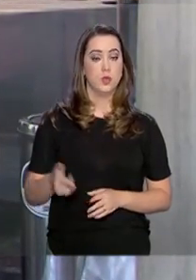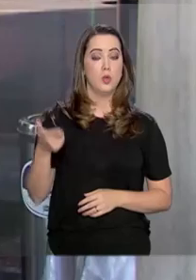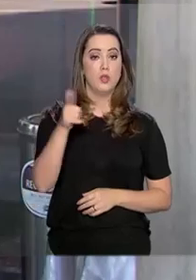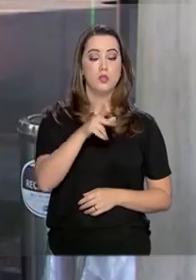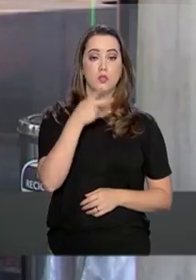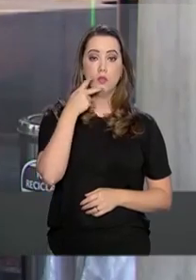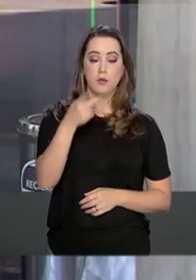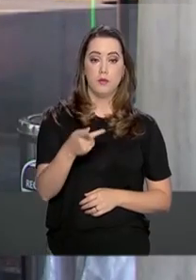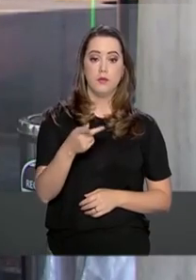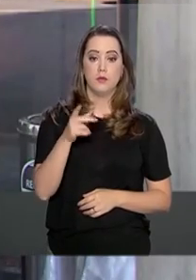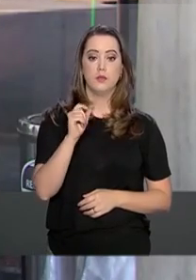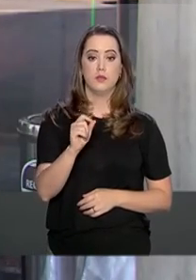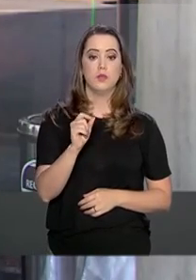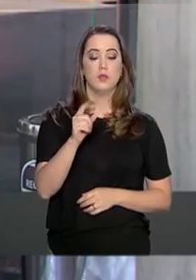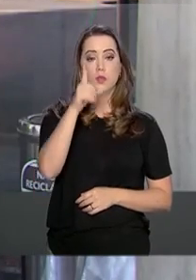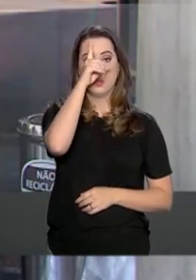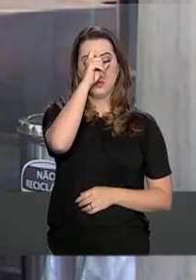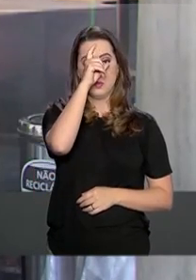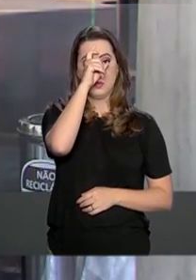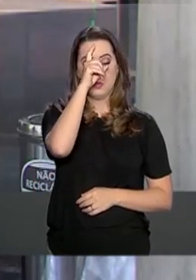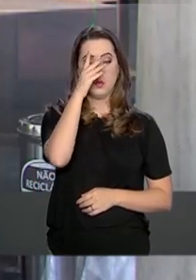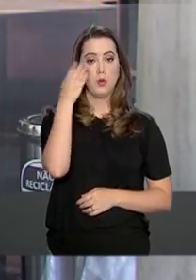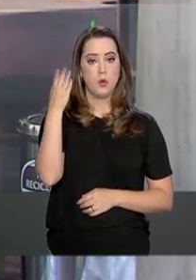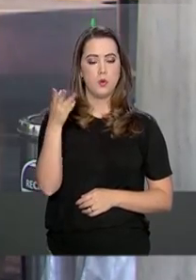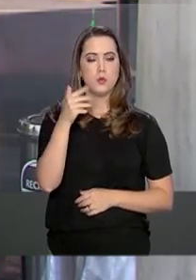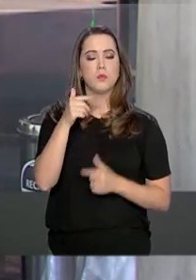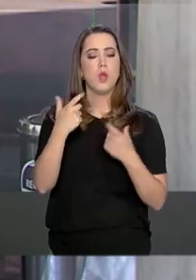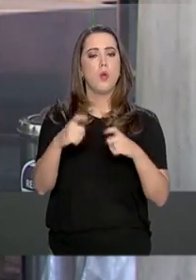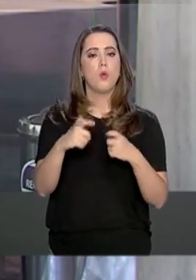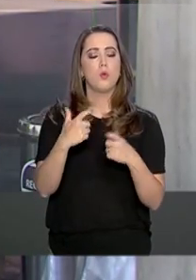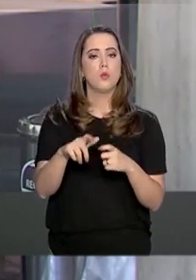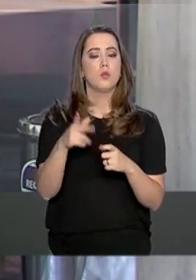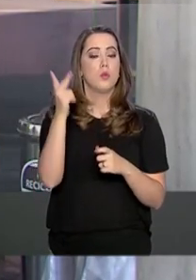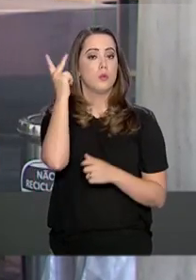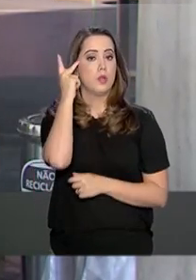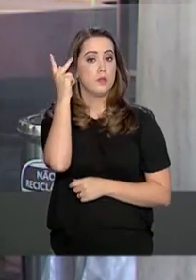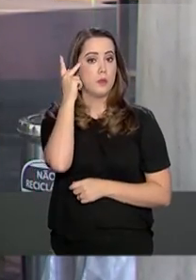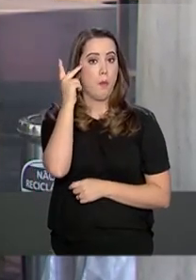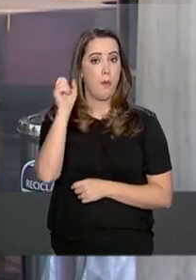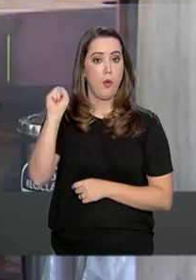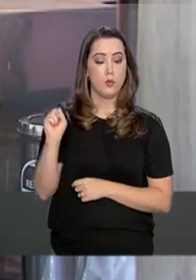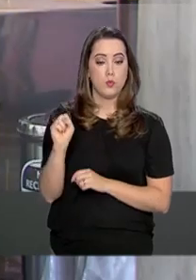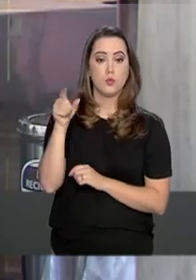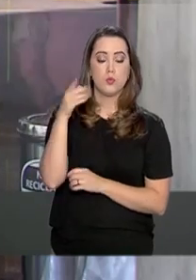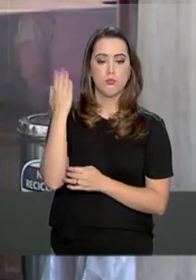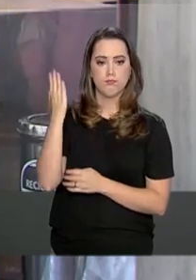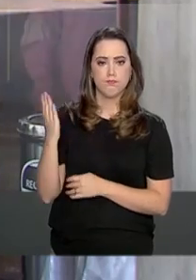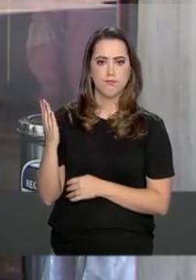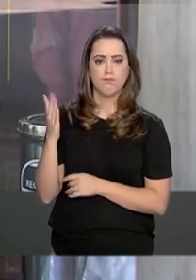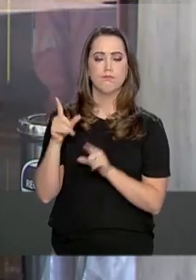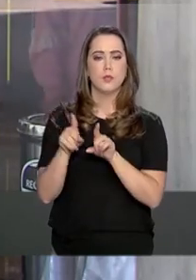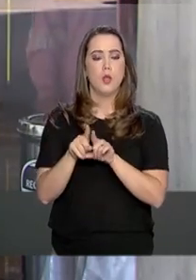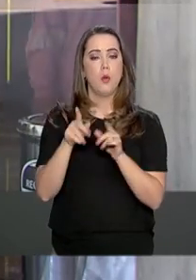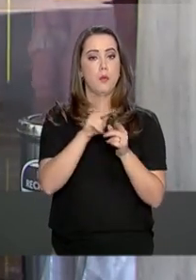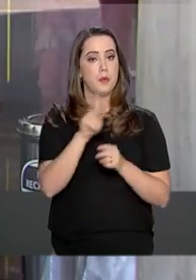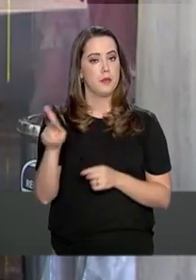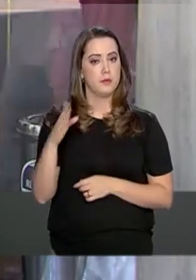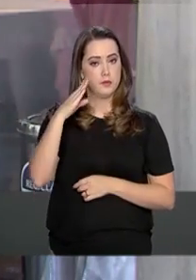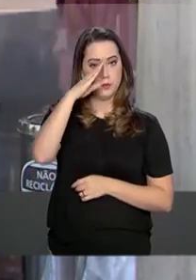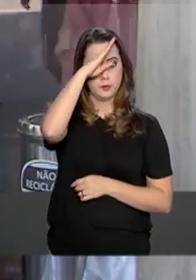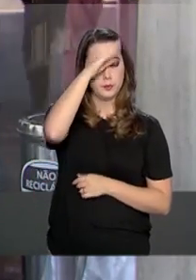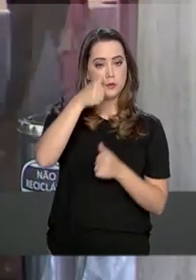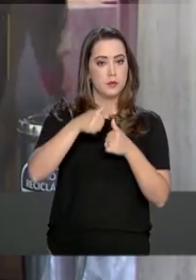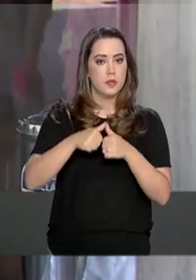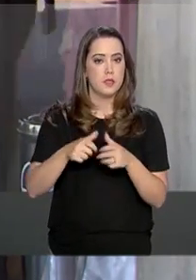voltamos a falar do Hospital Albert Einstein, no bairro do Morumbi, zona sul da capital paulista, onde o presidente Jair Bolsonaro está